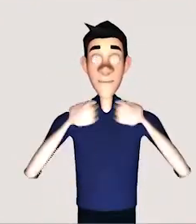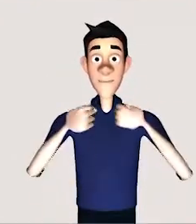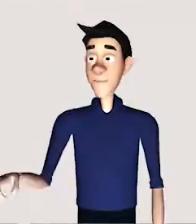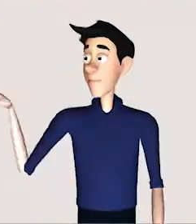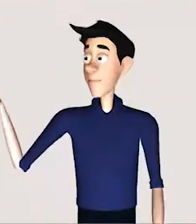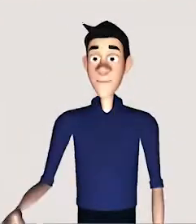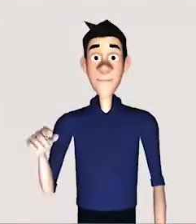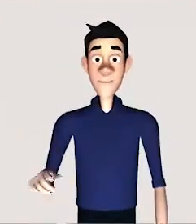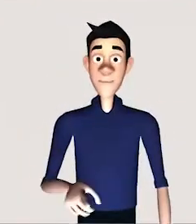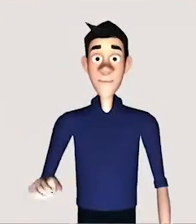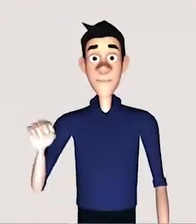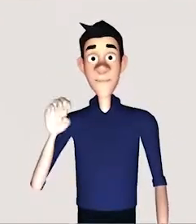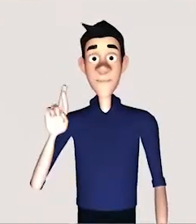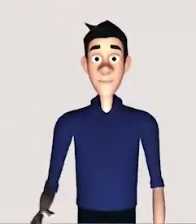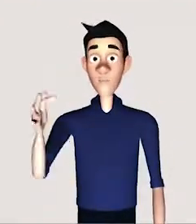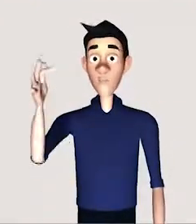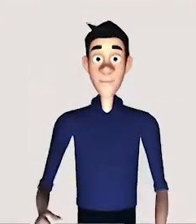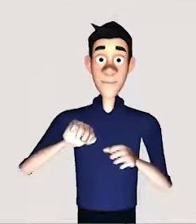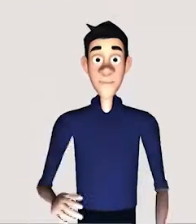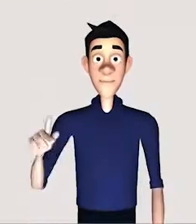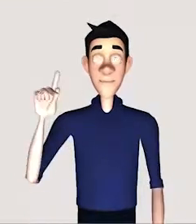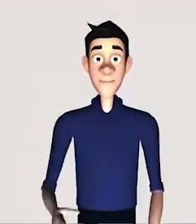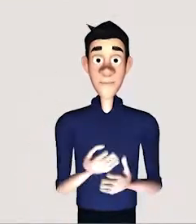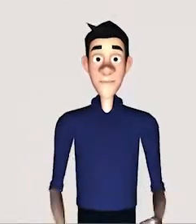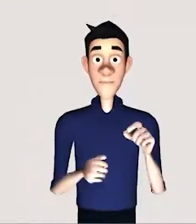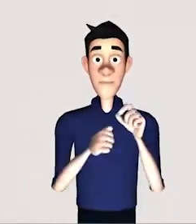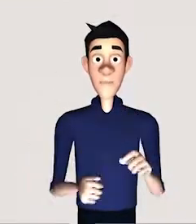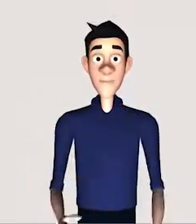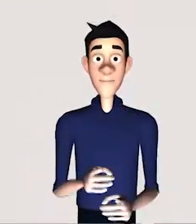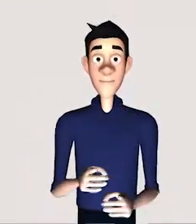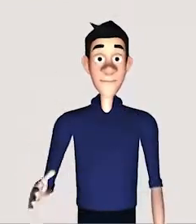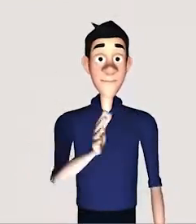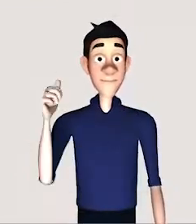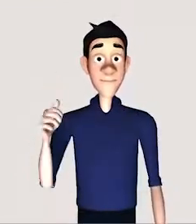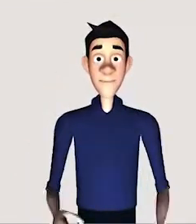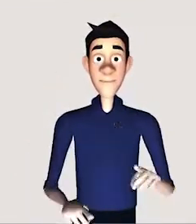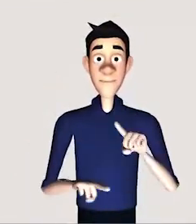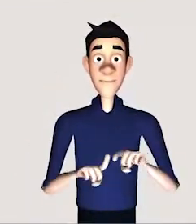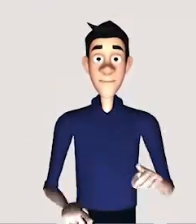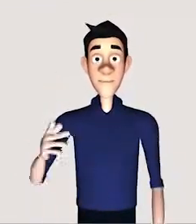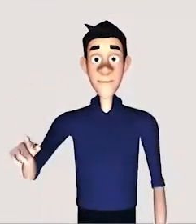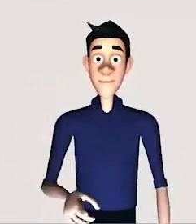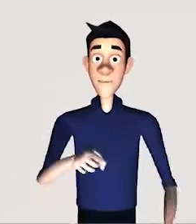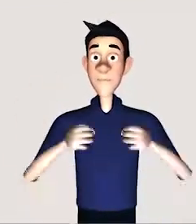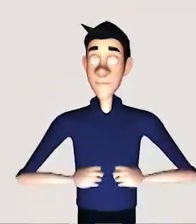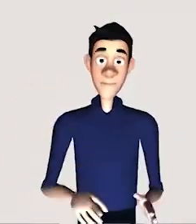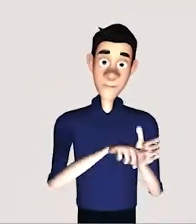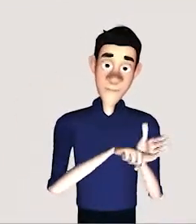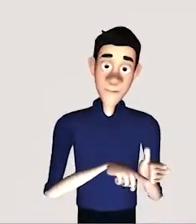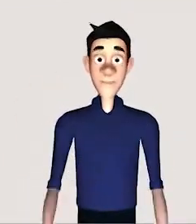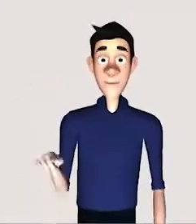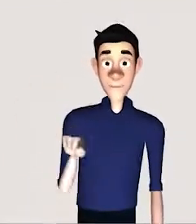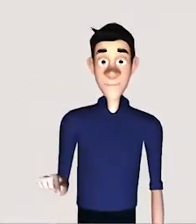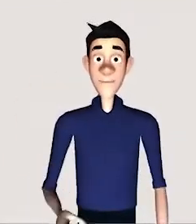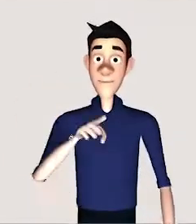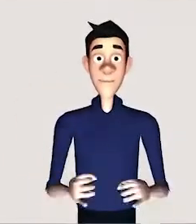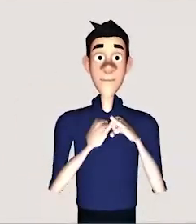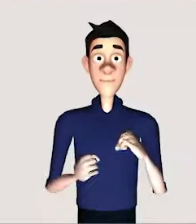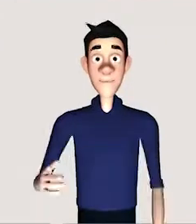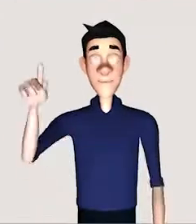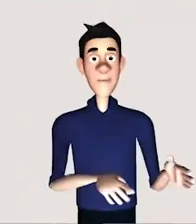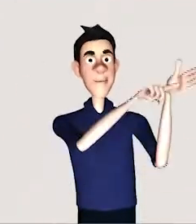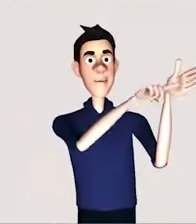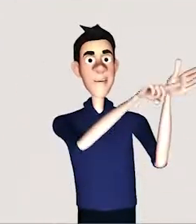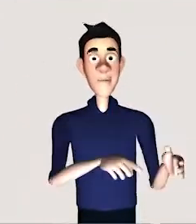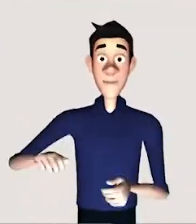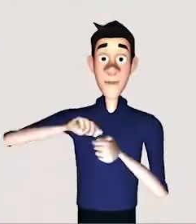seu estudo, realização de encontro, coleta de material para você poder analisar. Aí você parte para a análise efetiva dos dados